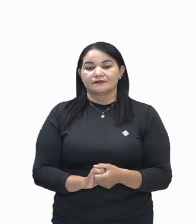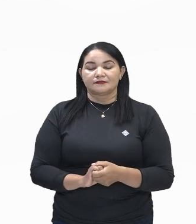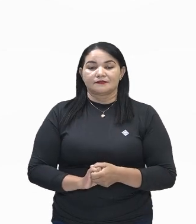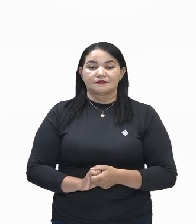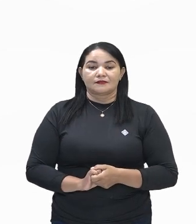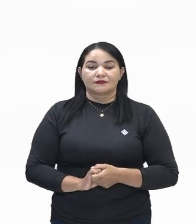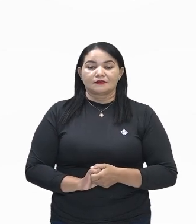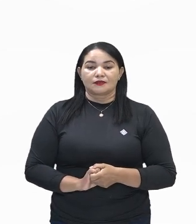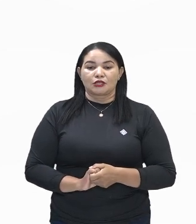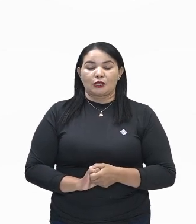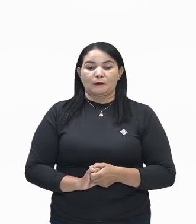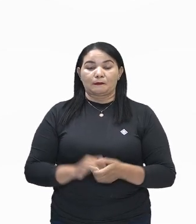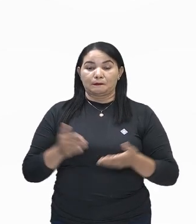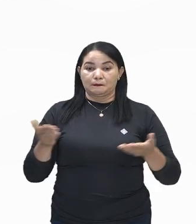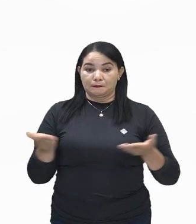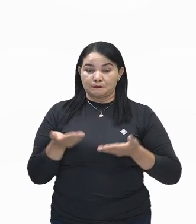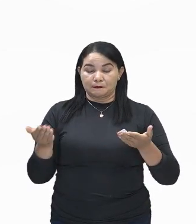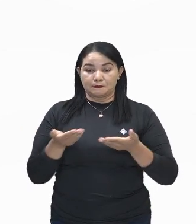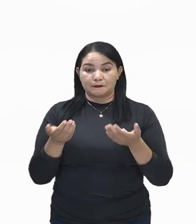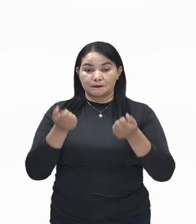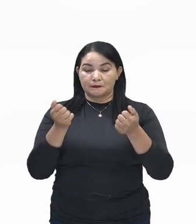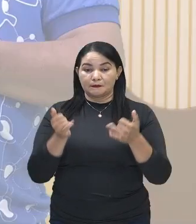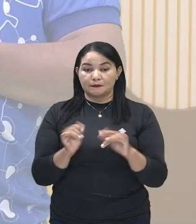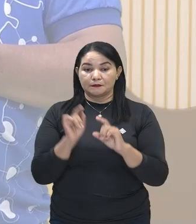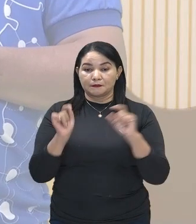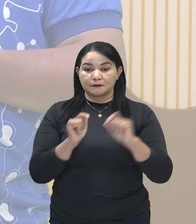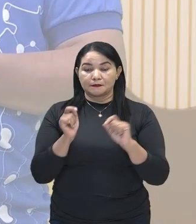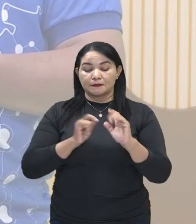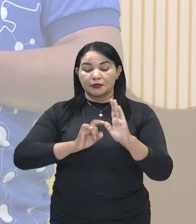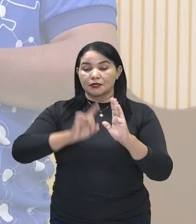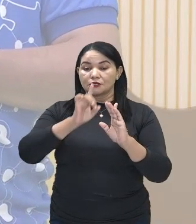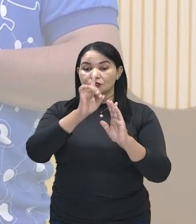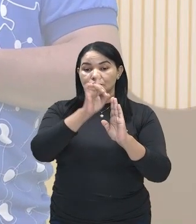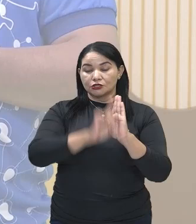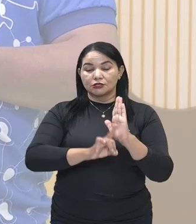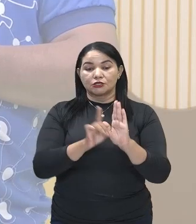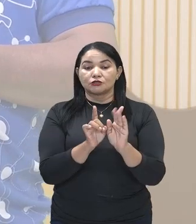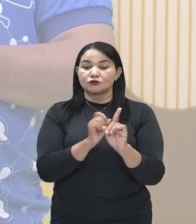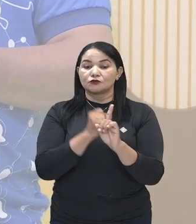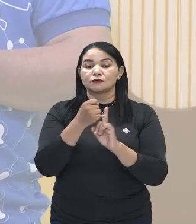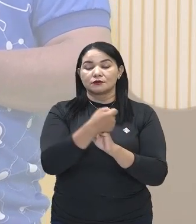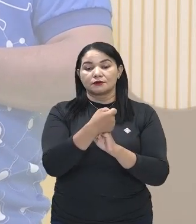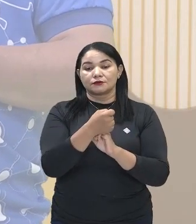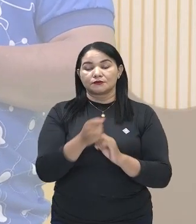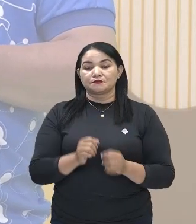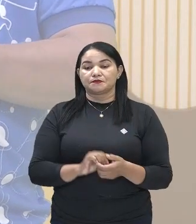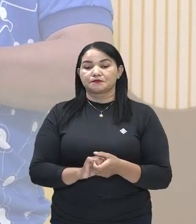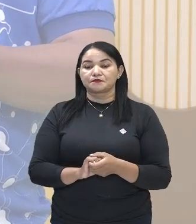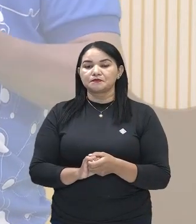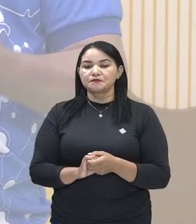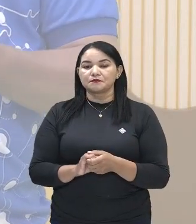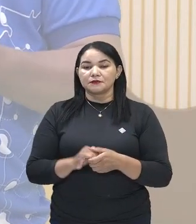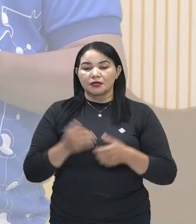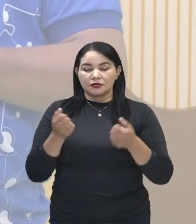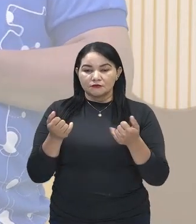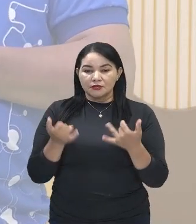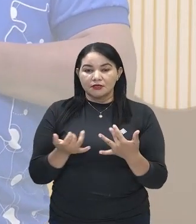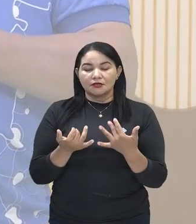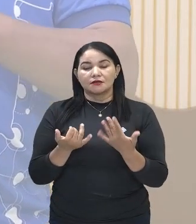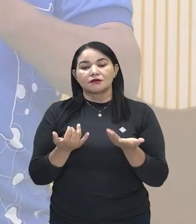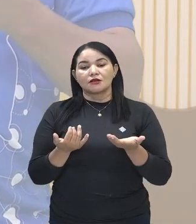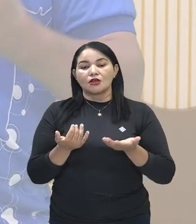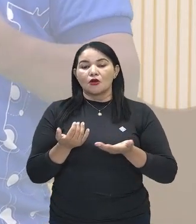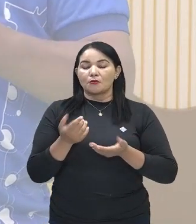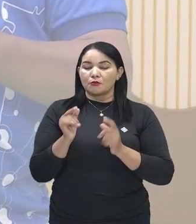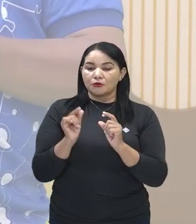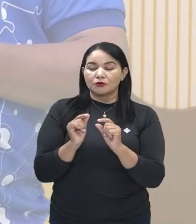E agora vamos fechar agora falando sobre os direitos sociais, né? O que são os direitos sociais? Nós já falamos um pouco sobre eles, mas a